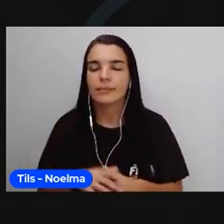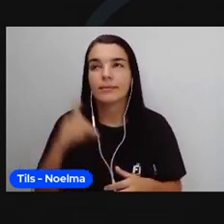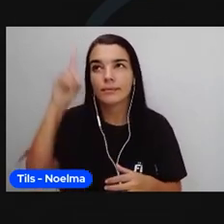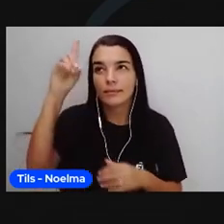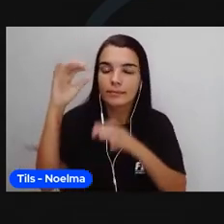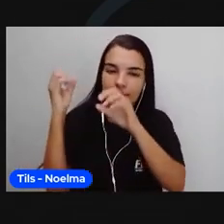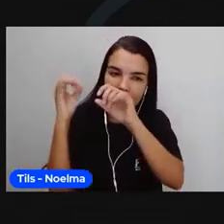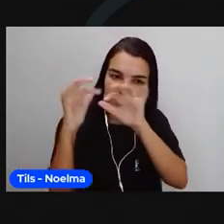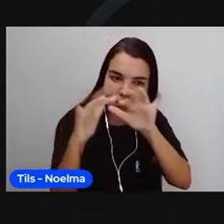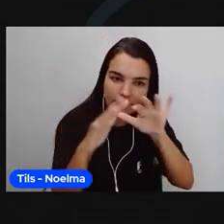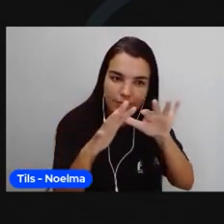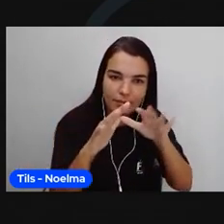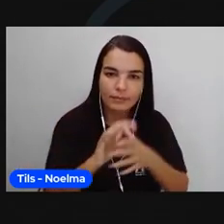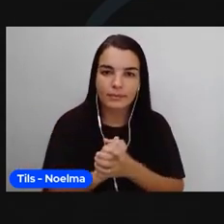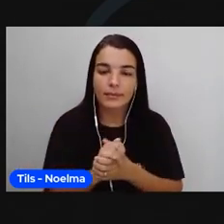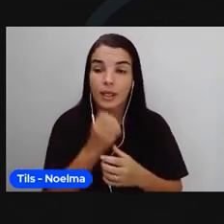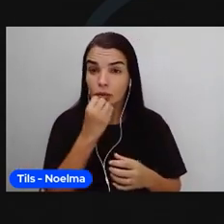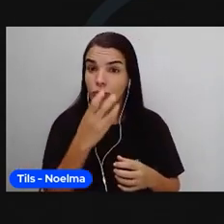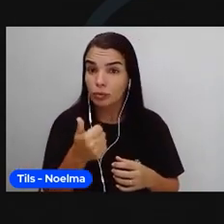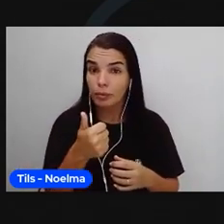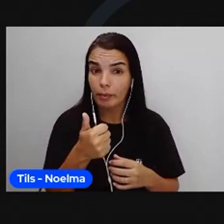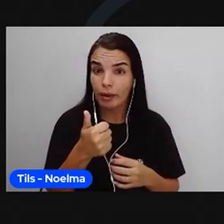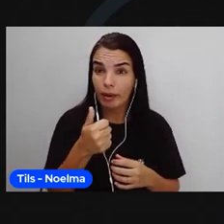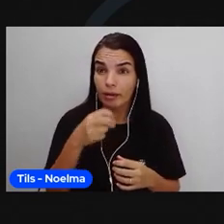Tudo bom, Maria? Tudo bom, Antônio.